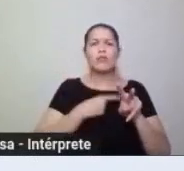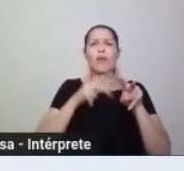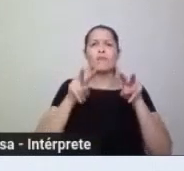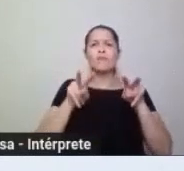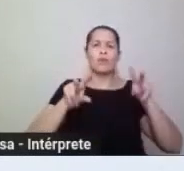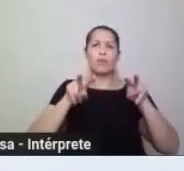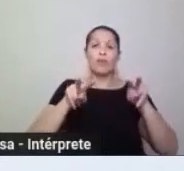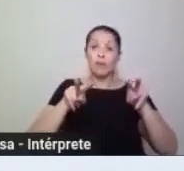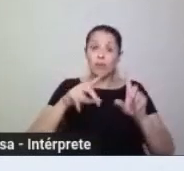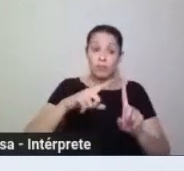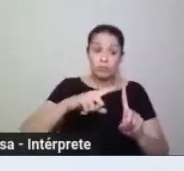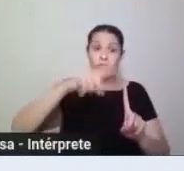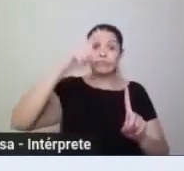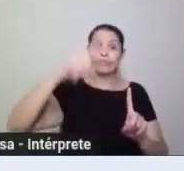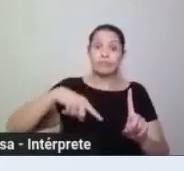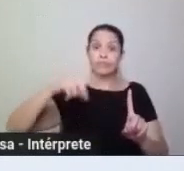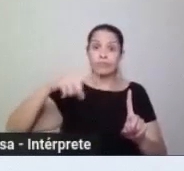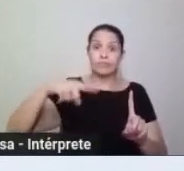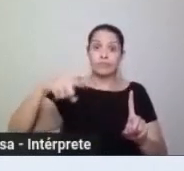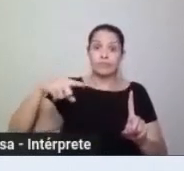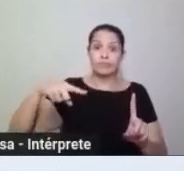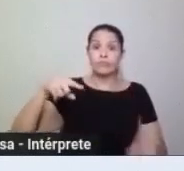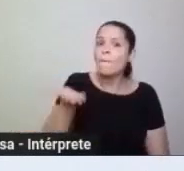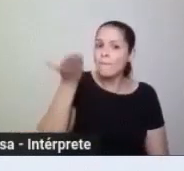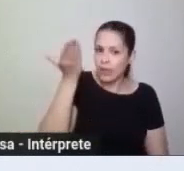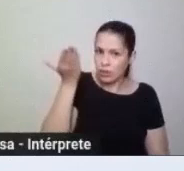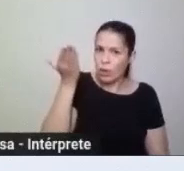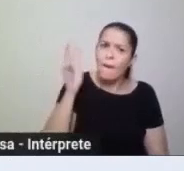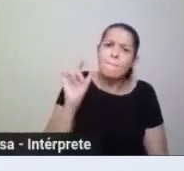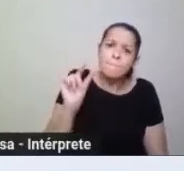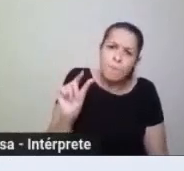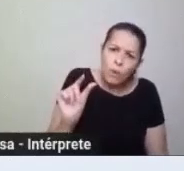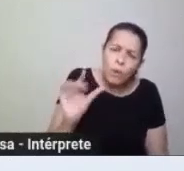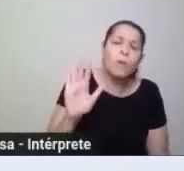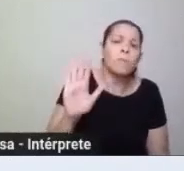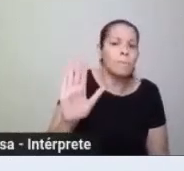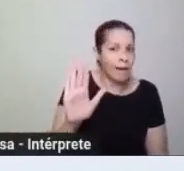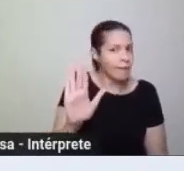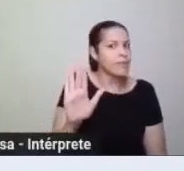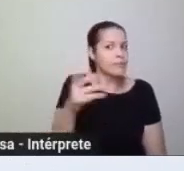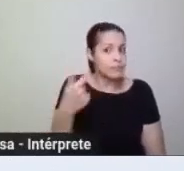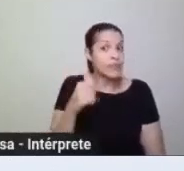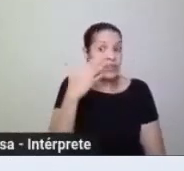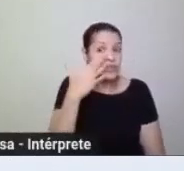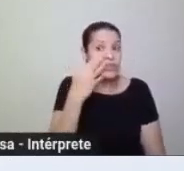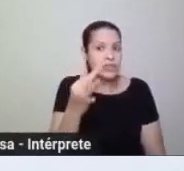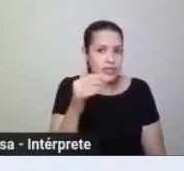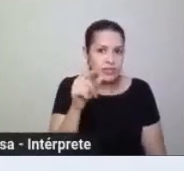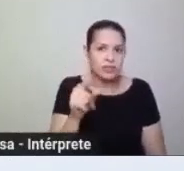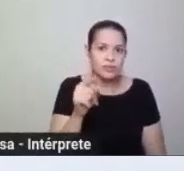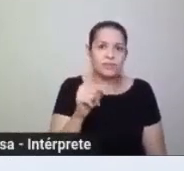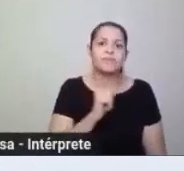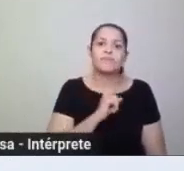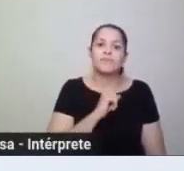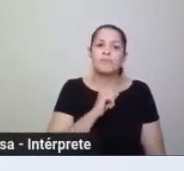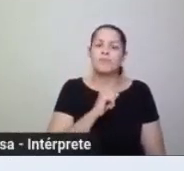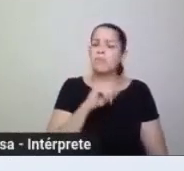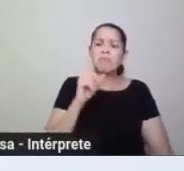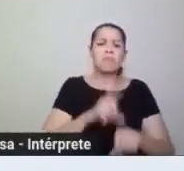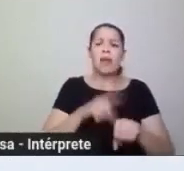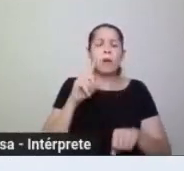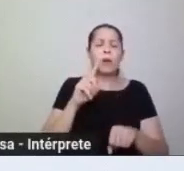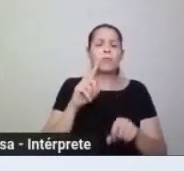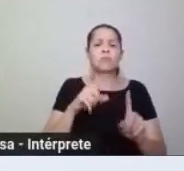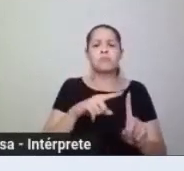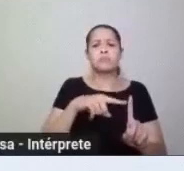da Preditivo. Então a gente notou esse aumento, né, súbito na temperatura, e aí a